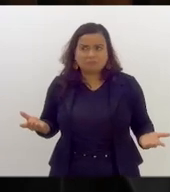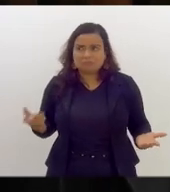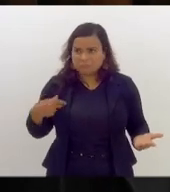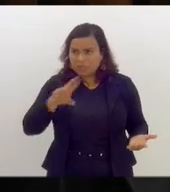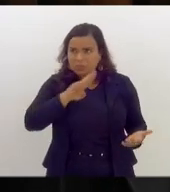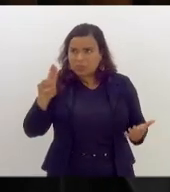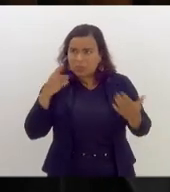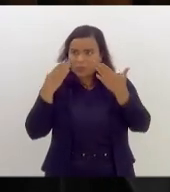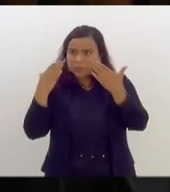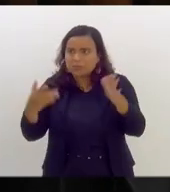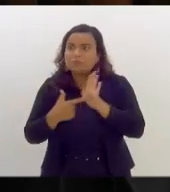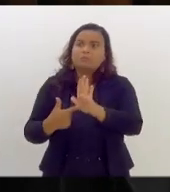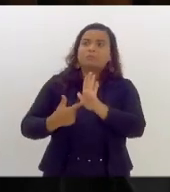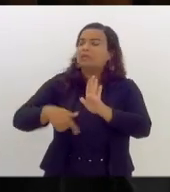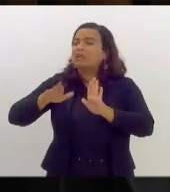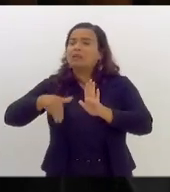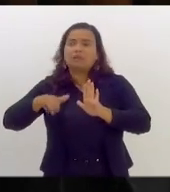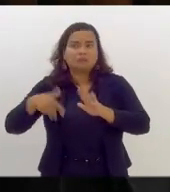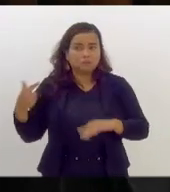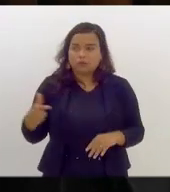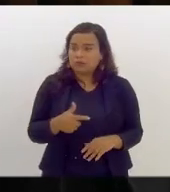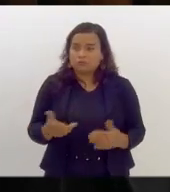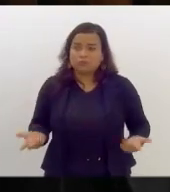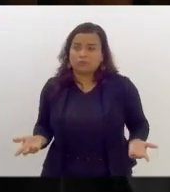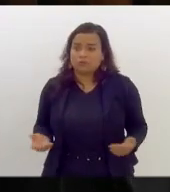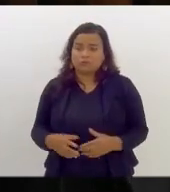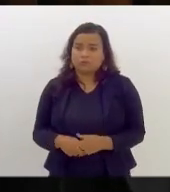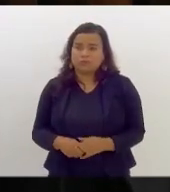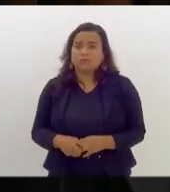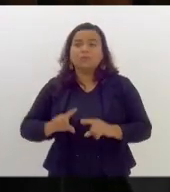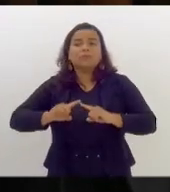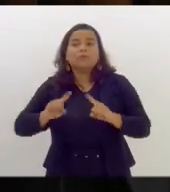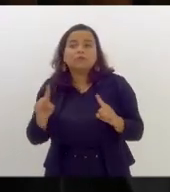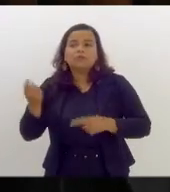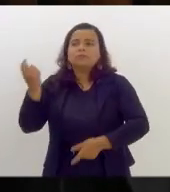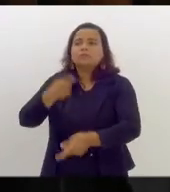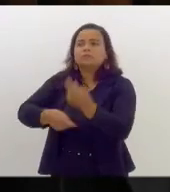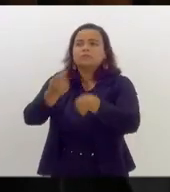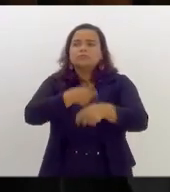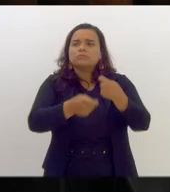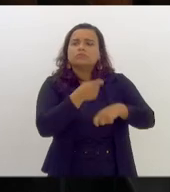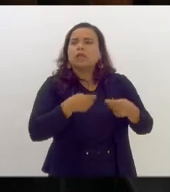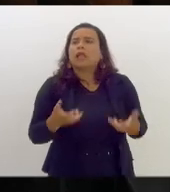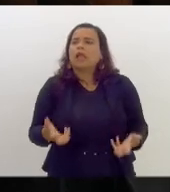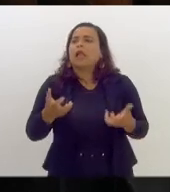seu nome sobrenome não mas o mercado quer